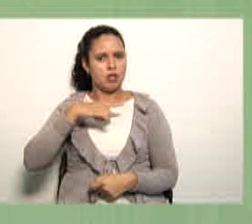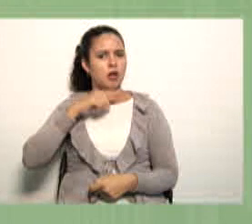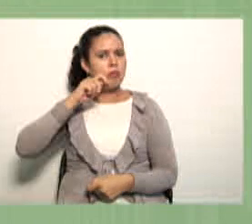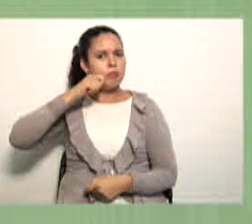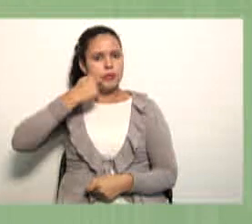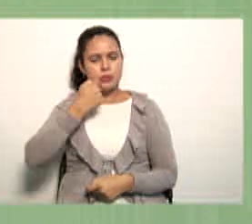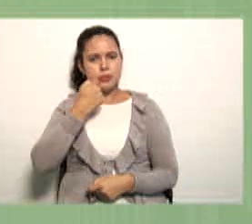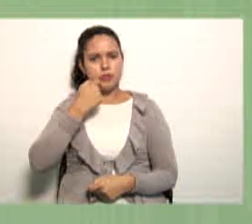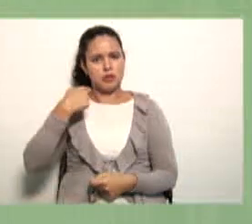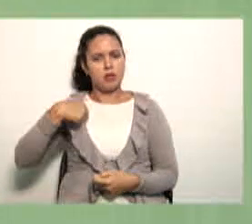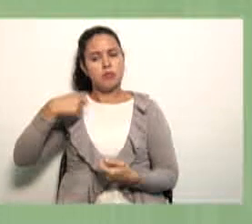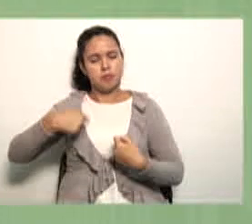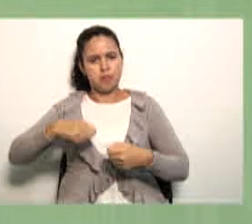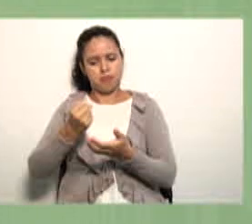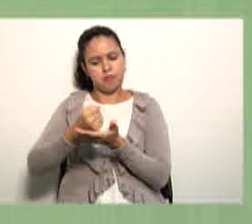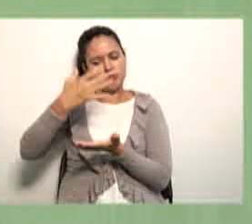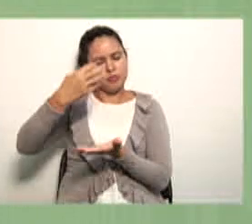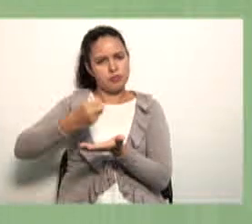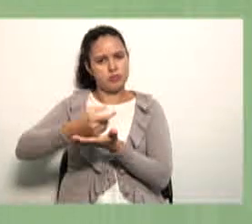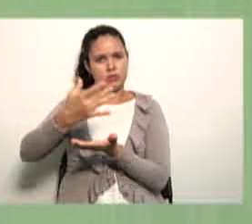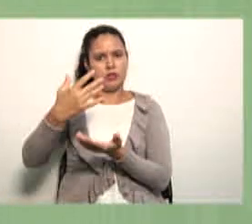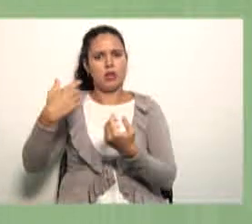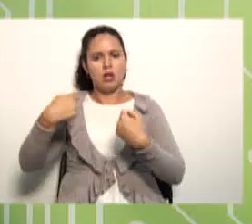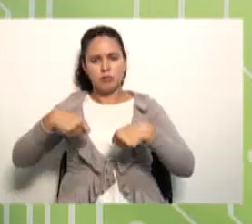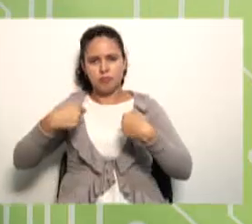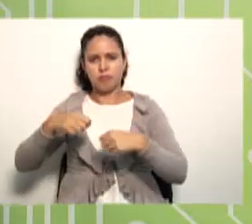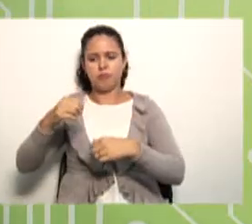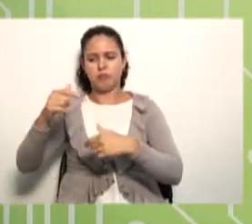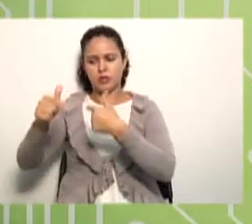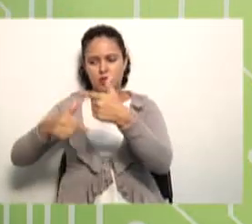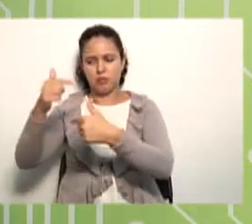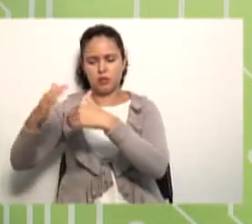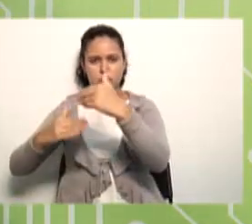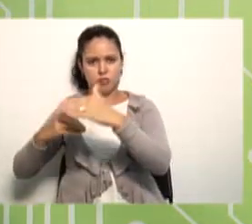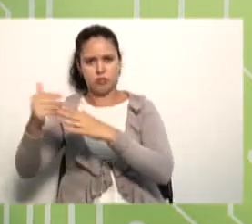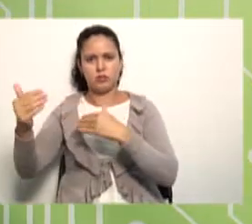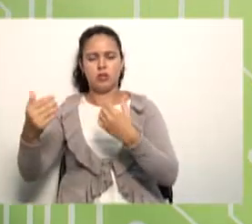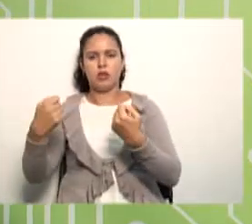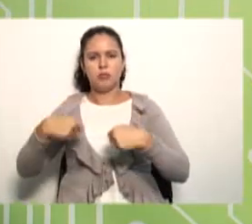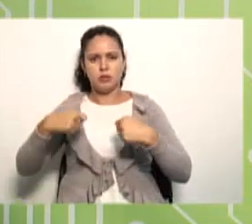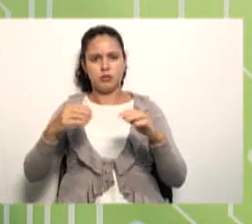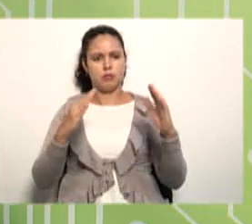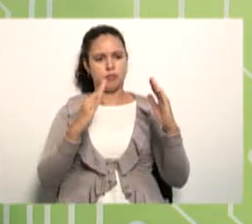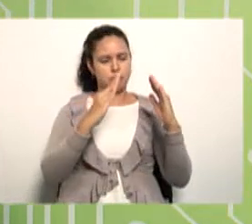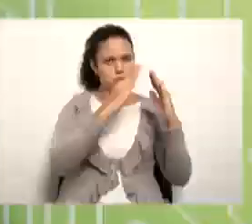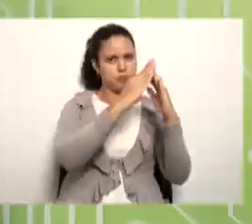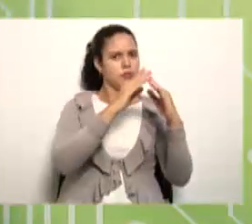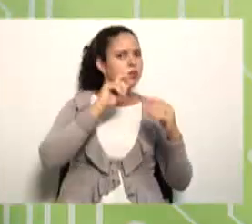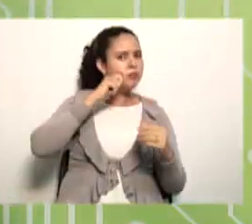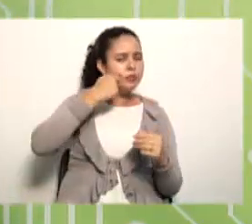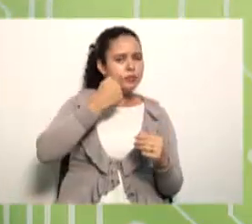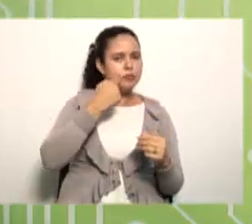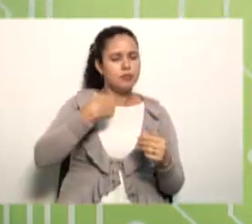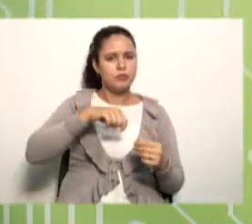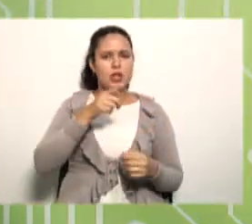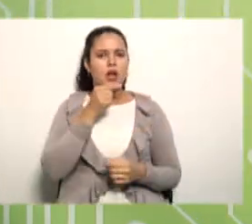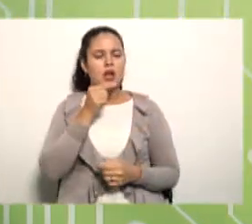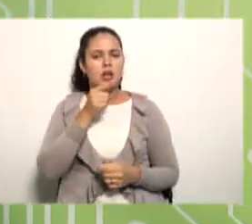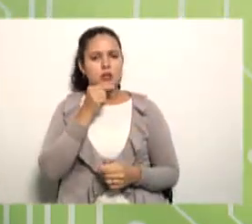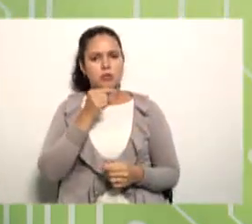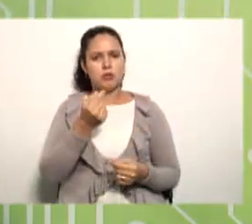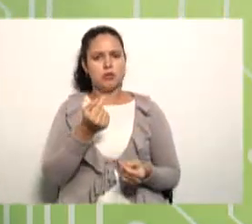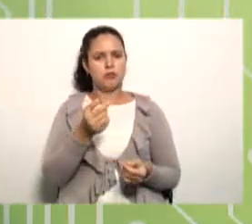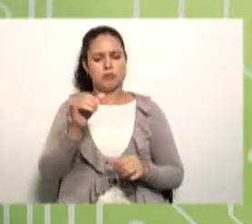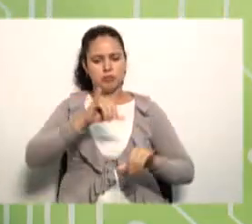eu preciso ter trigo, preciso ter trabalho humano qualificado, né? Preciso ter uma padaria, preciso ter água, preciso ter